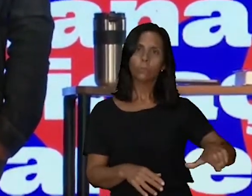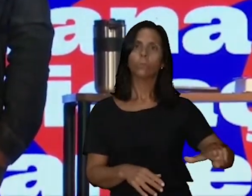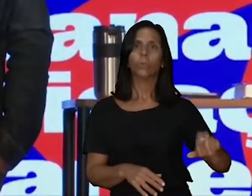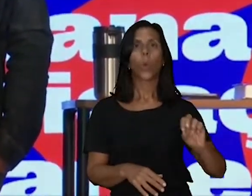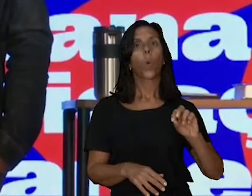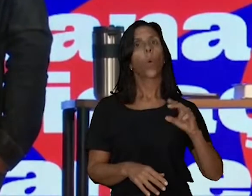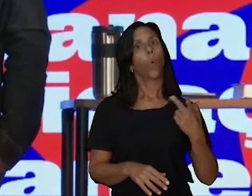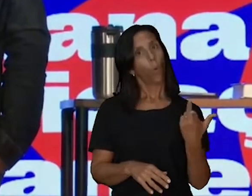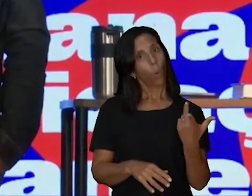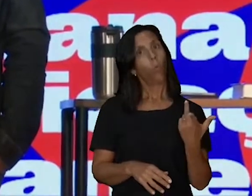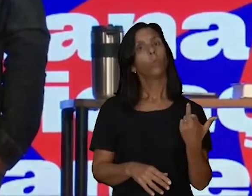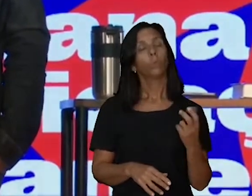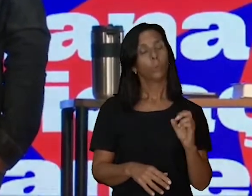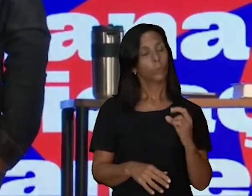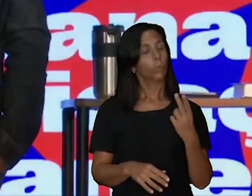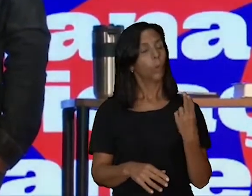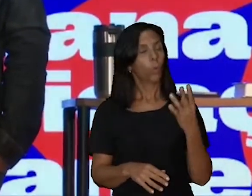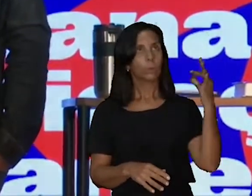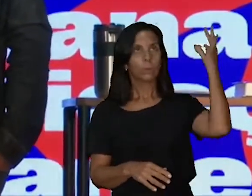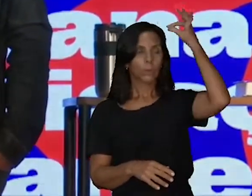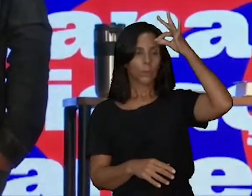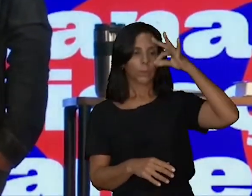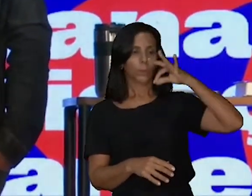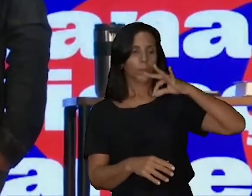renovado no Espírito Santo.